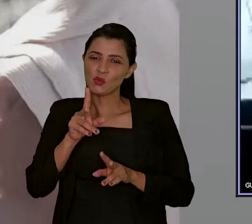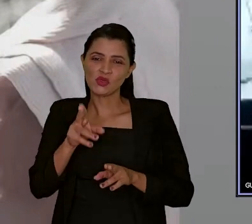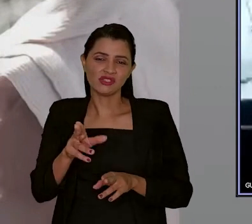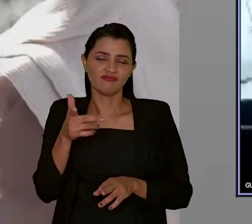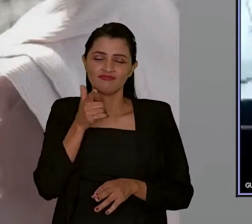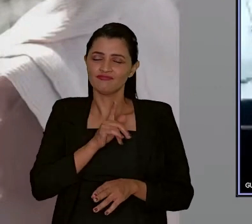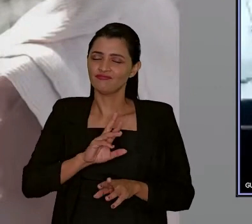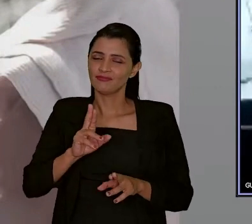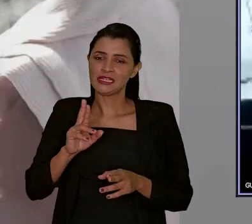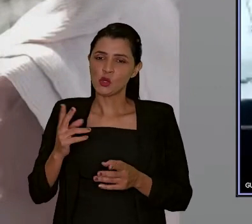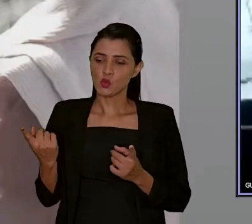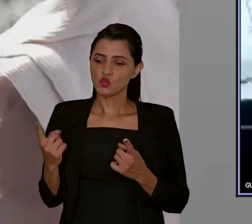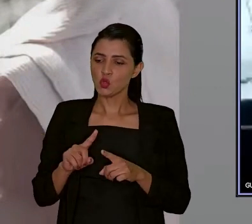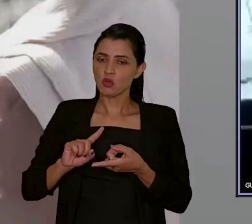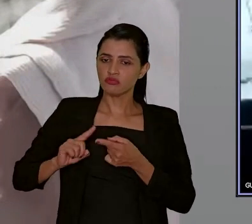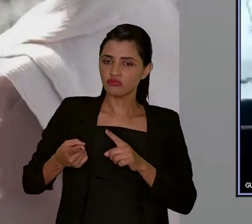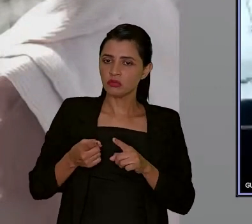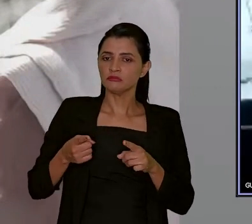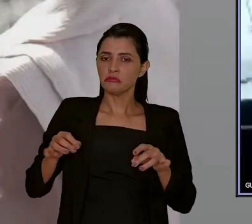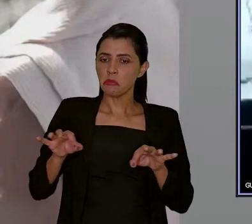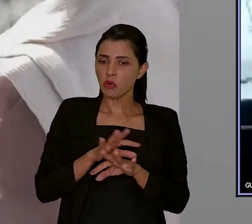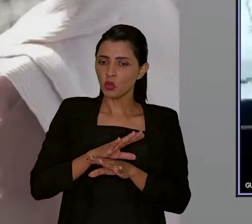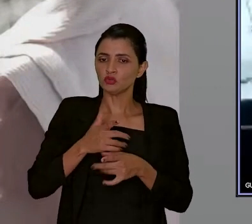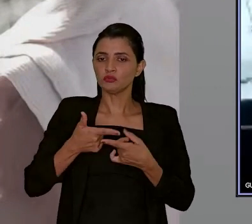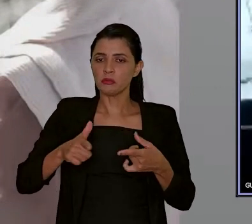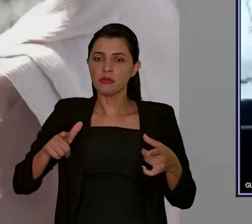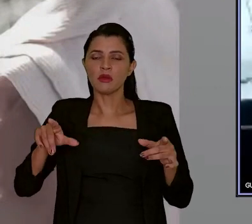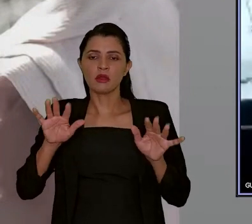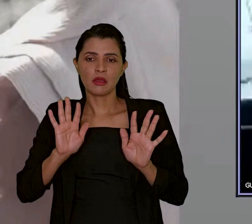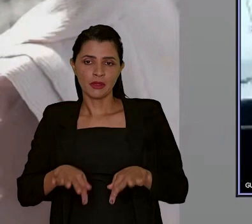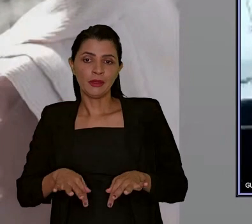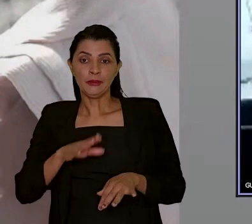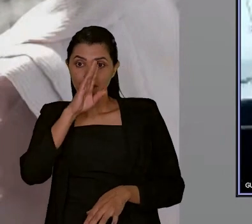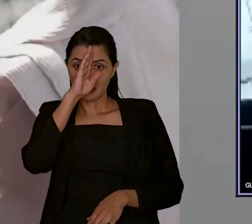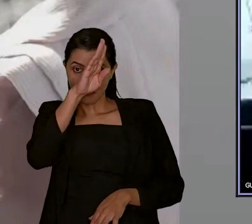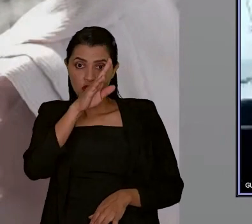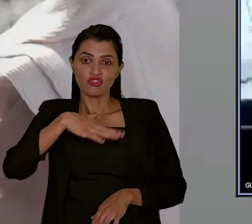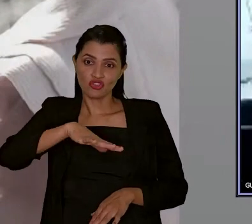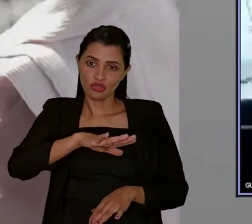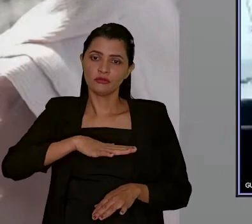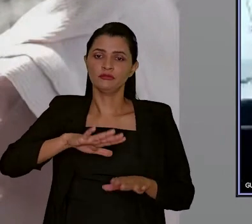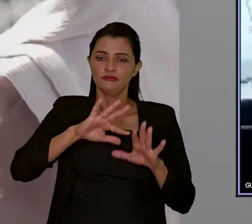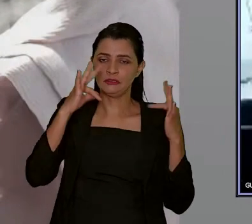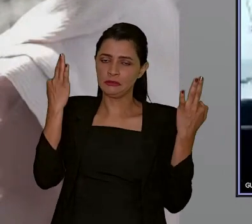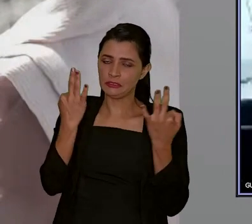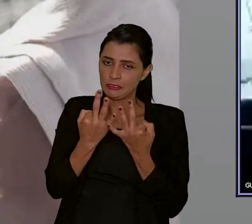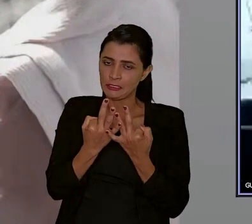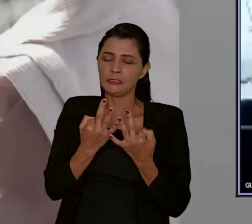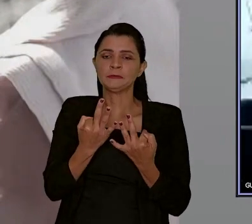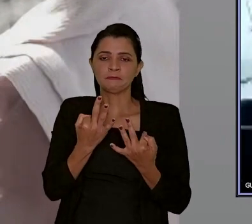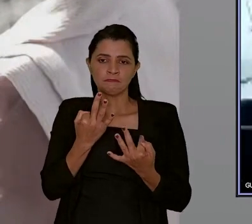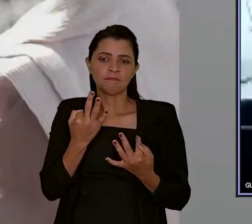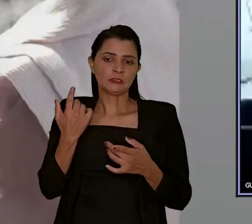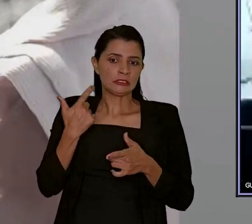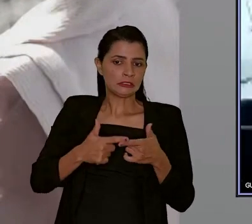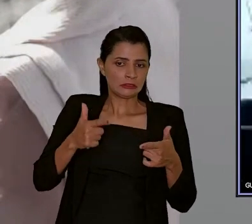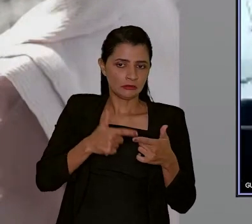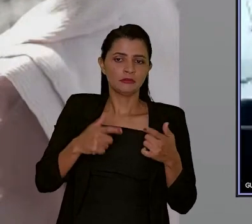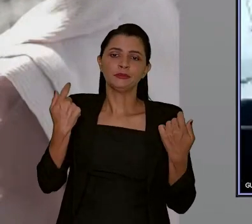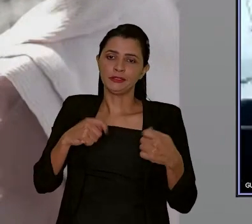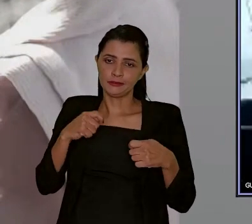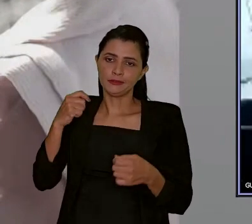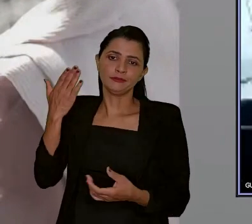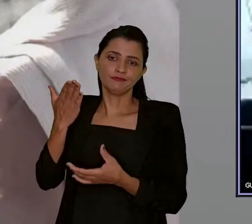operam, principalmente nos conflitos familiares, sem a necessidade de uma ação judicial.